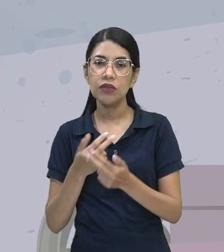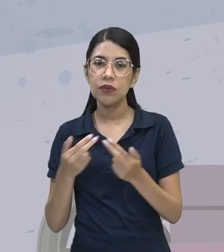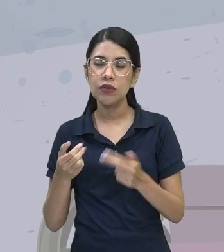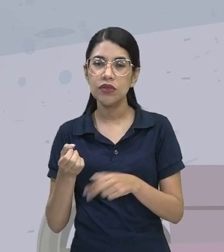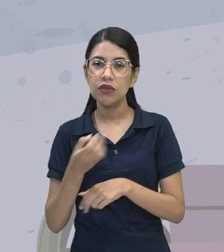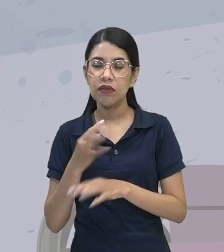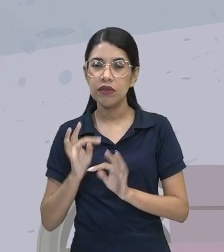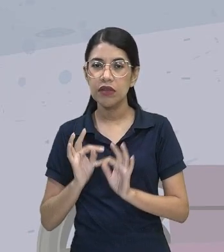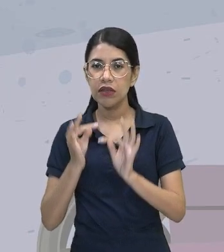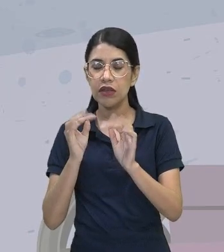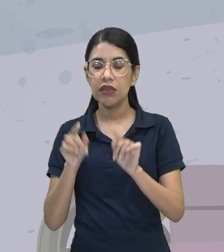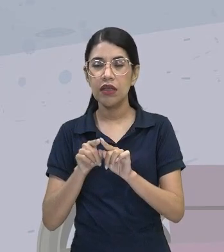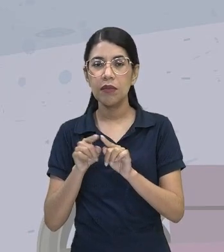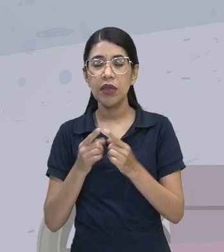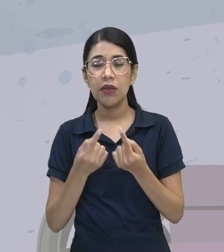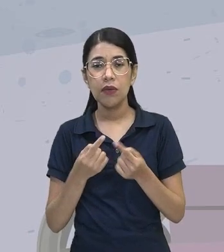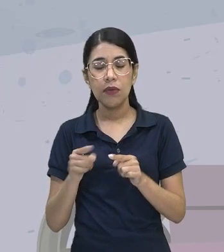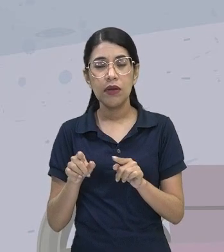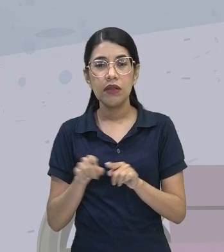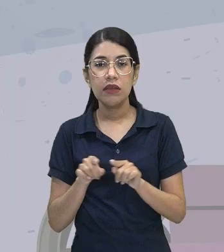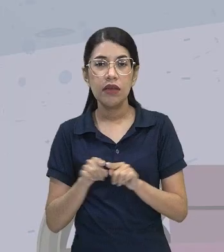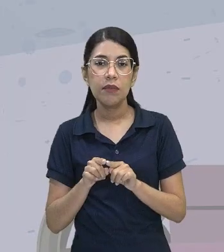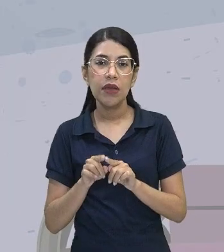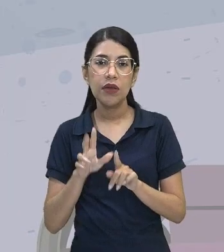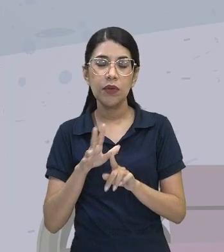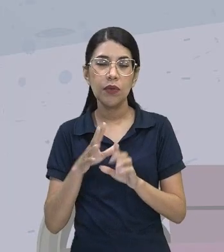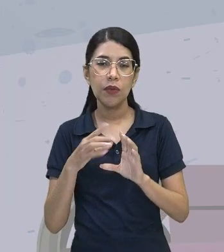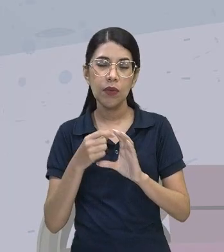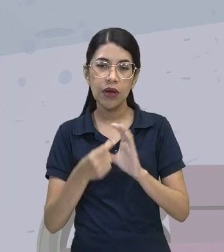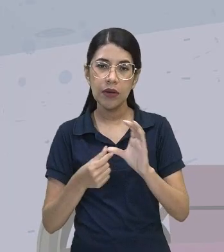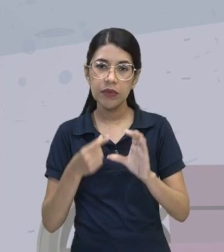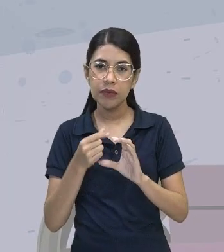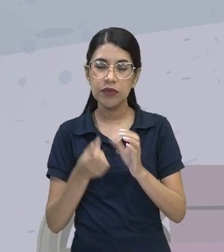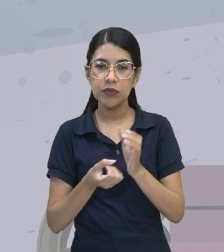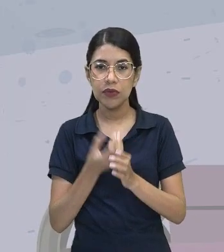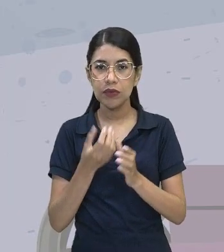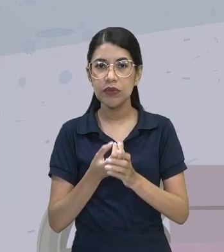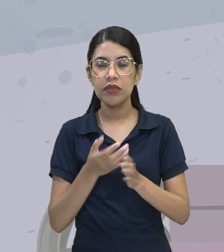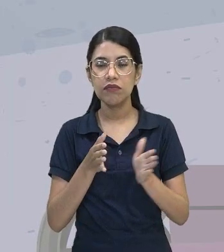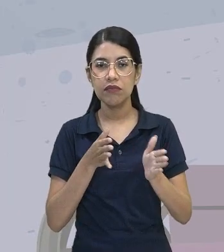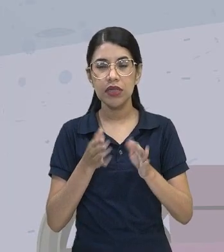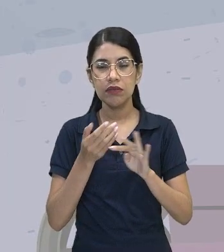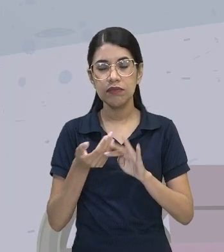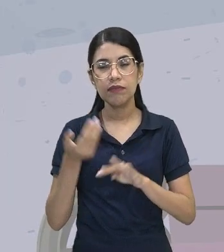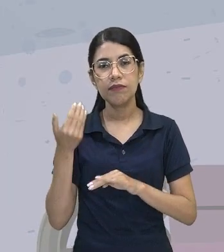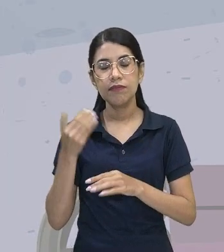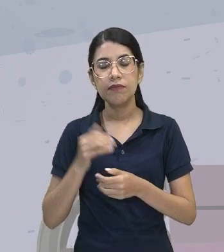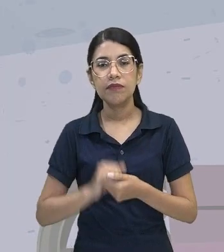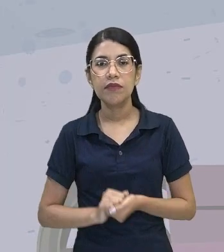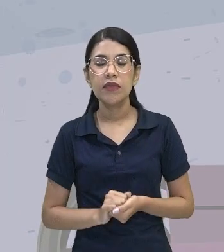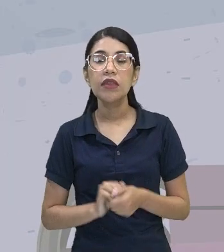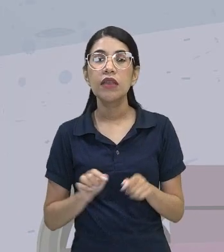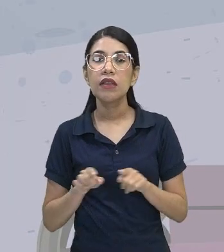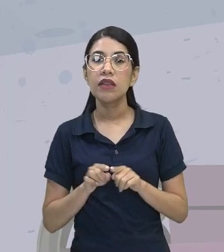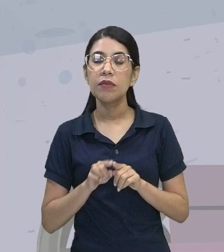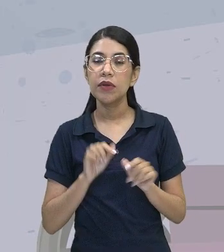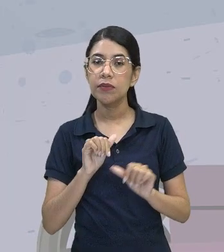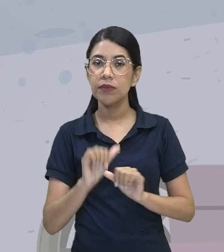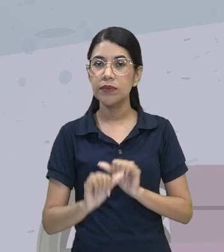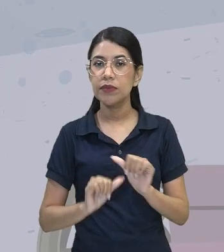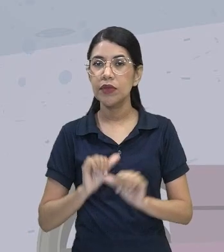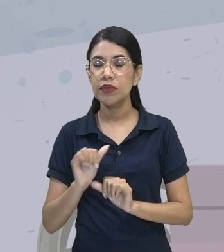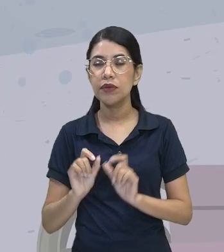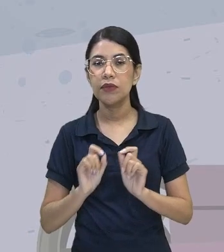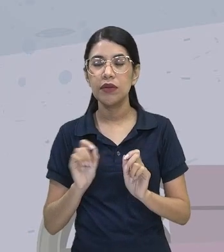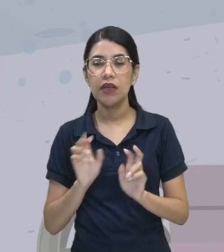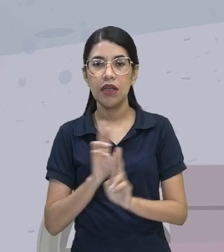e contra, inclusive, o modelo capitalista de produção que estava vigorando na época, tá, gente? E isso, de certa forma, mudou a